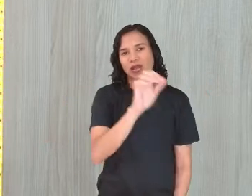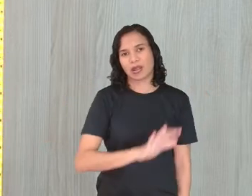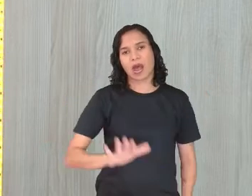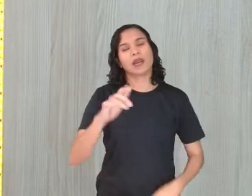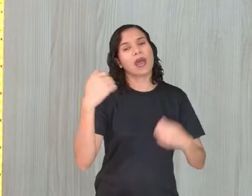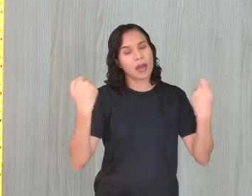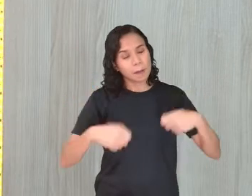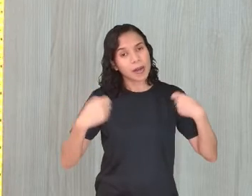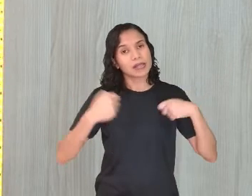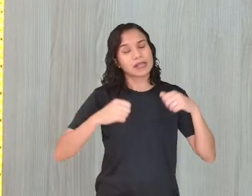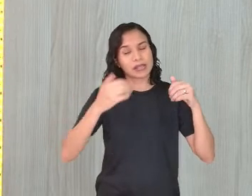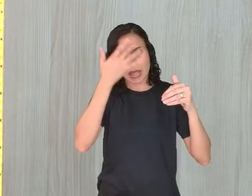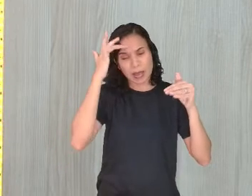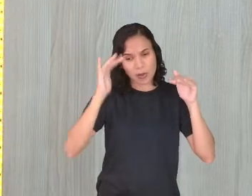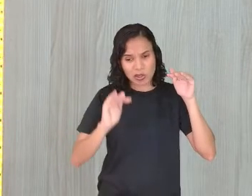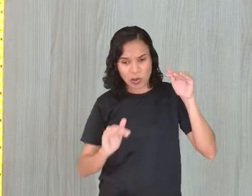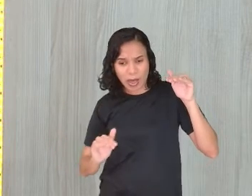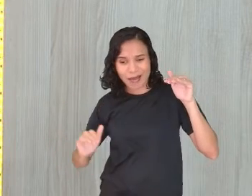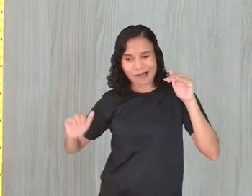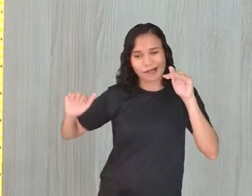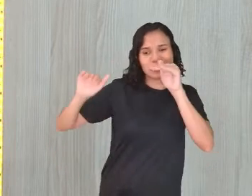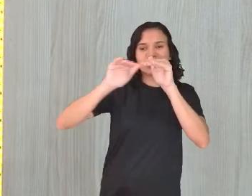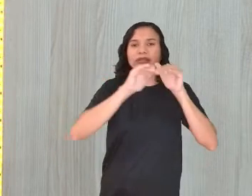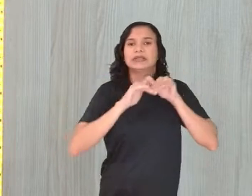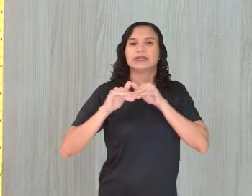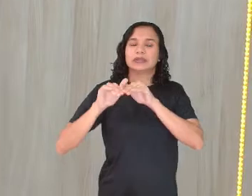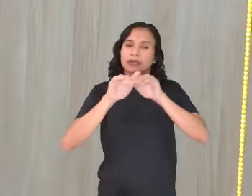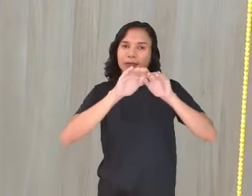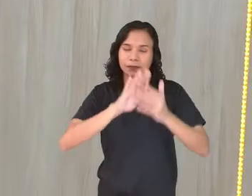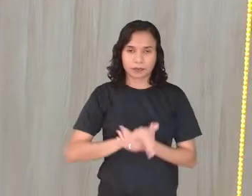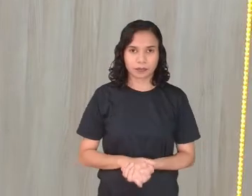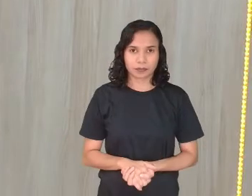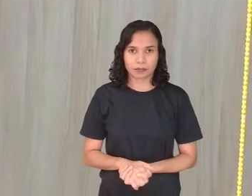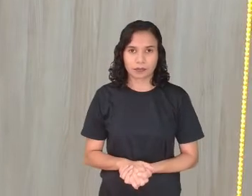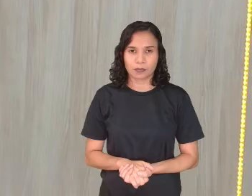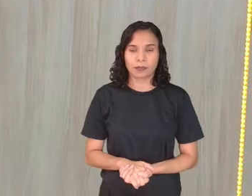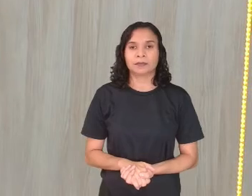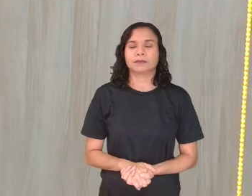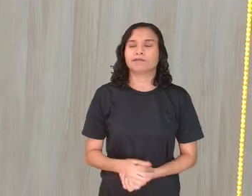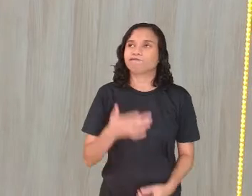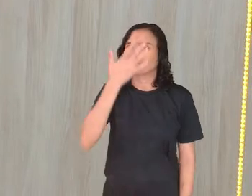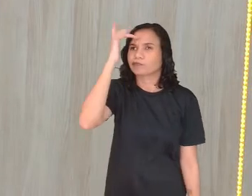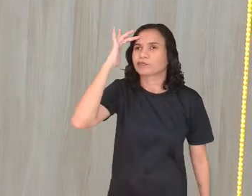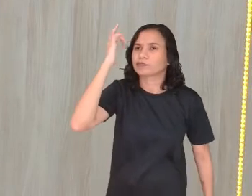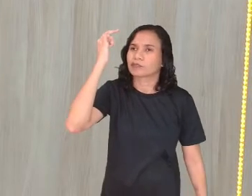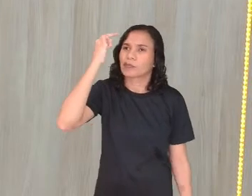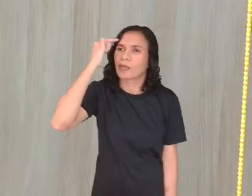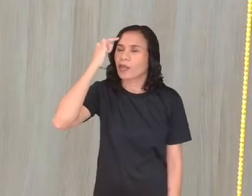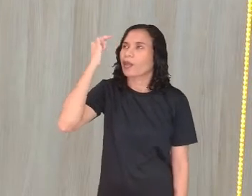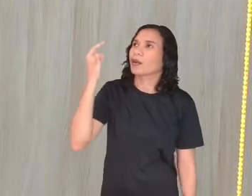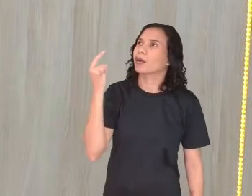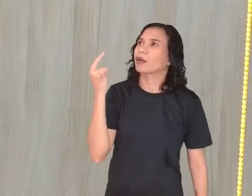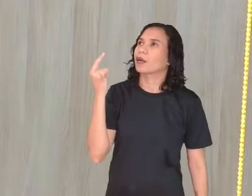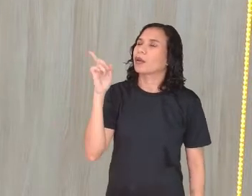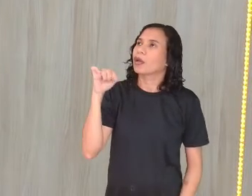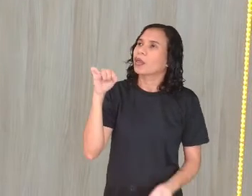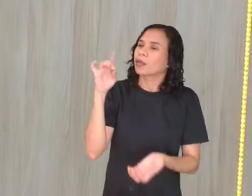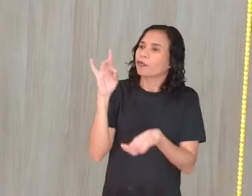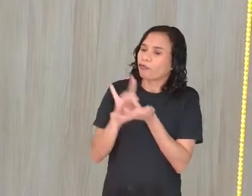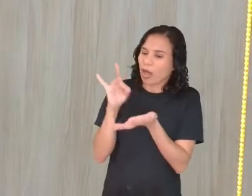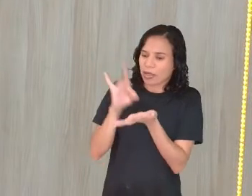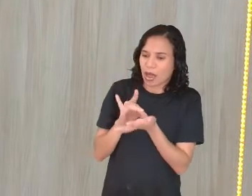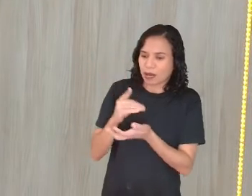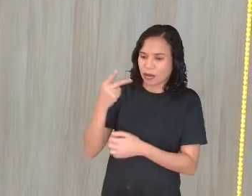precisa ser revista, né? Exatamente. E aí você se pergunta, né? Mas será mesmo, né,